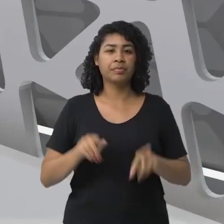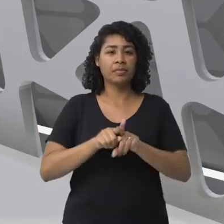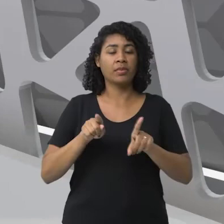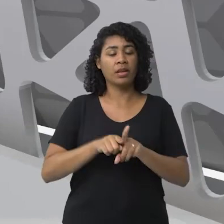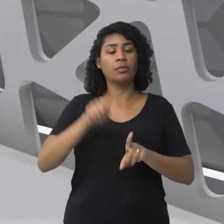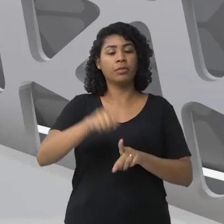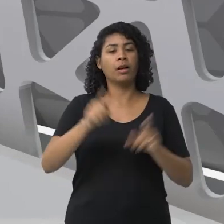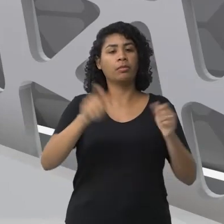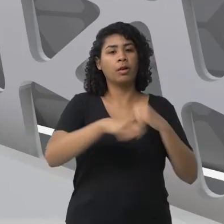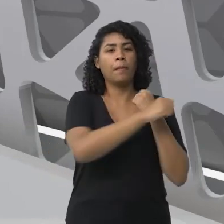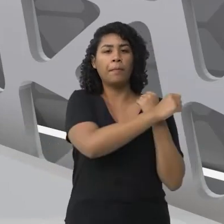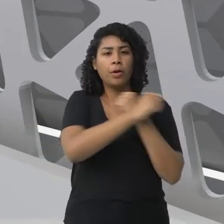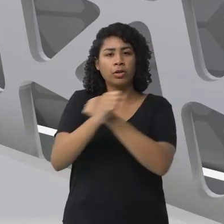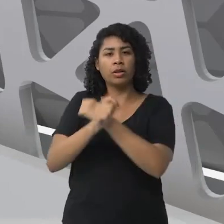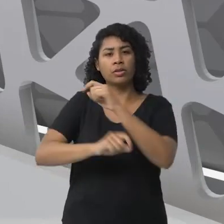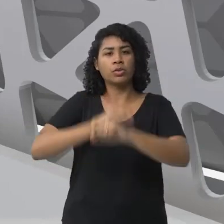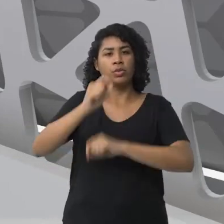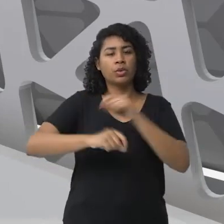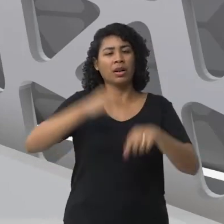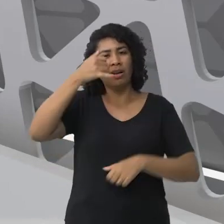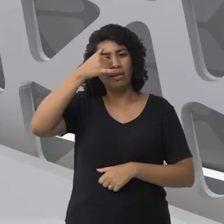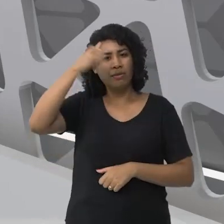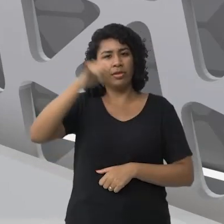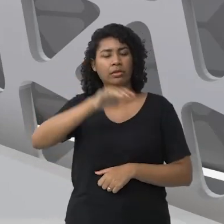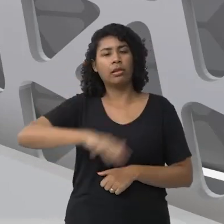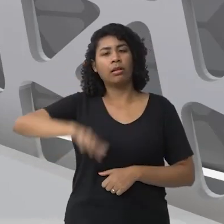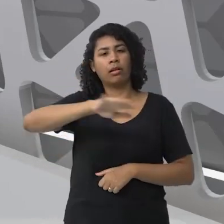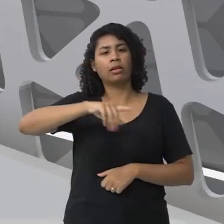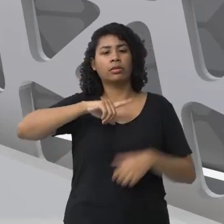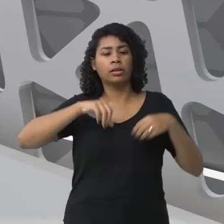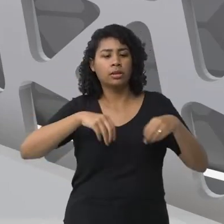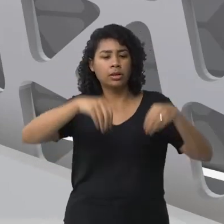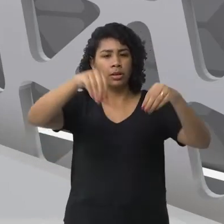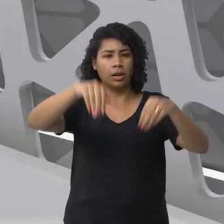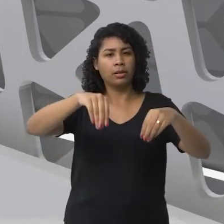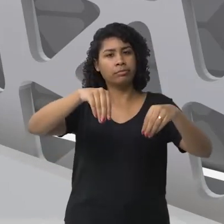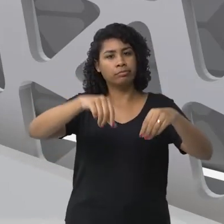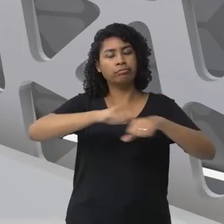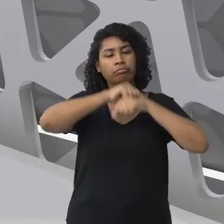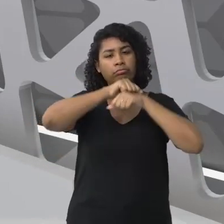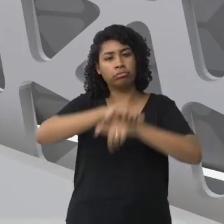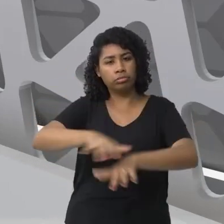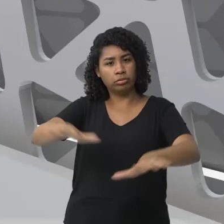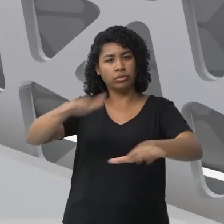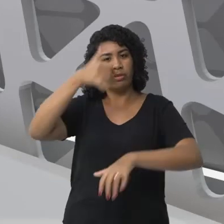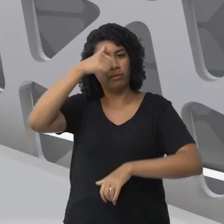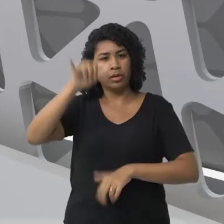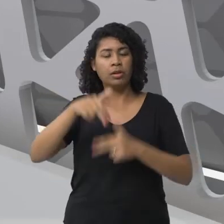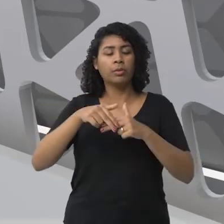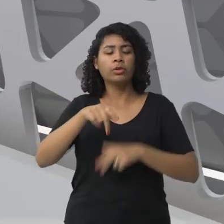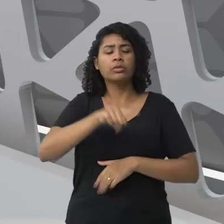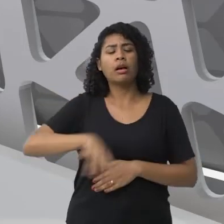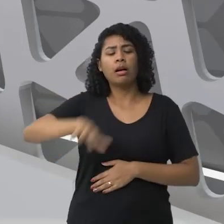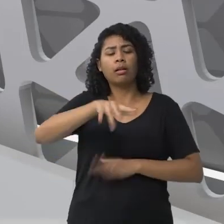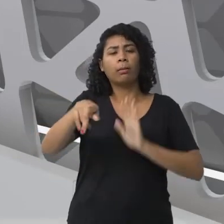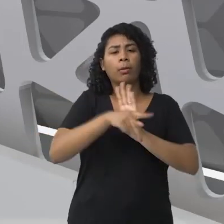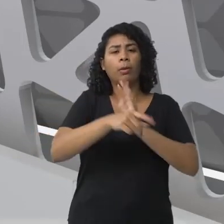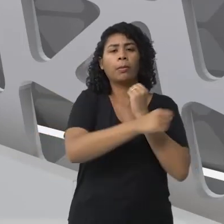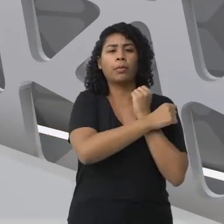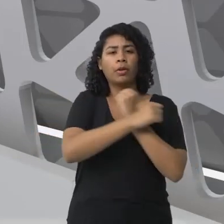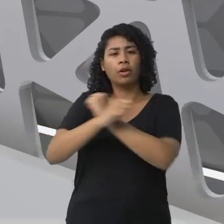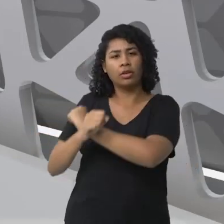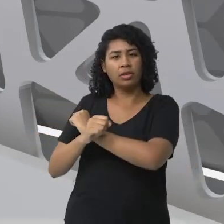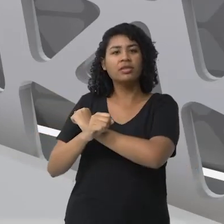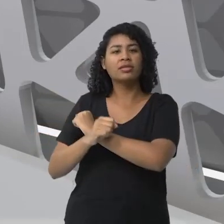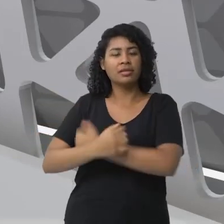acaba impedindo o avanço da área das dunas sobre os outros territórios. Então, ela funciona aí como uma proteção